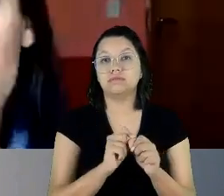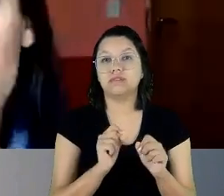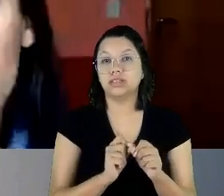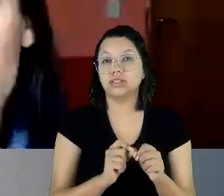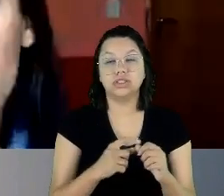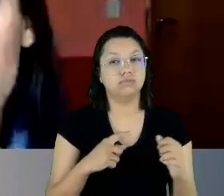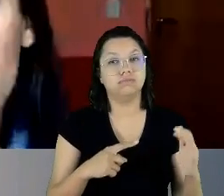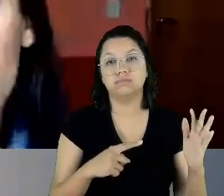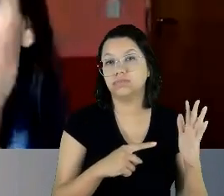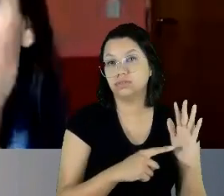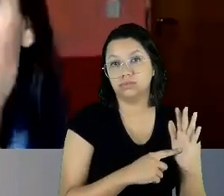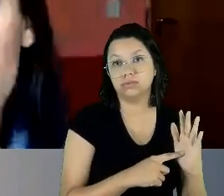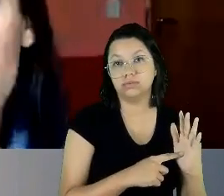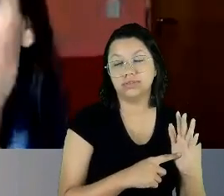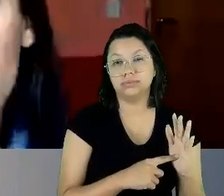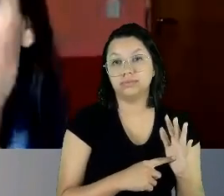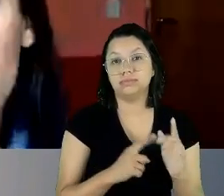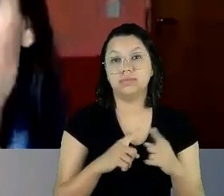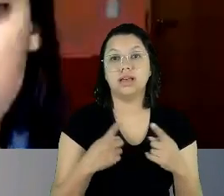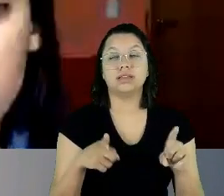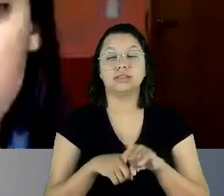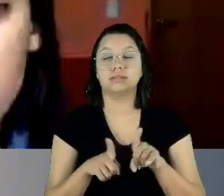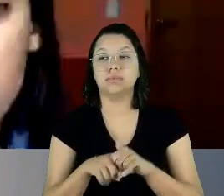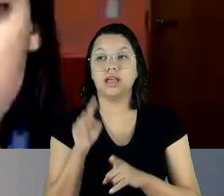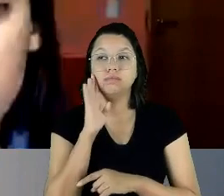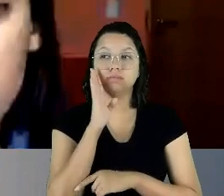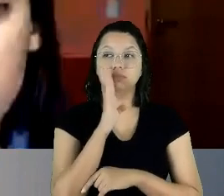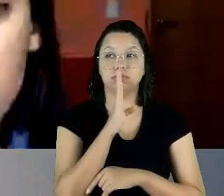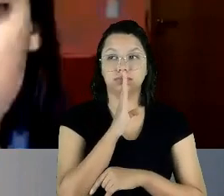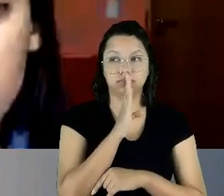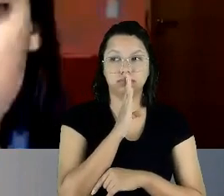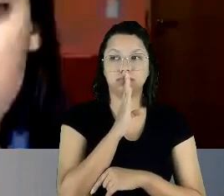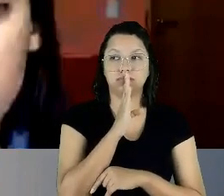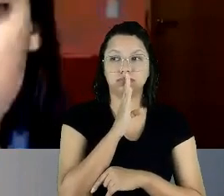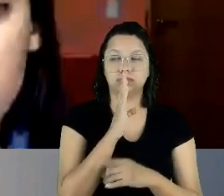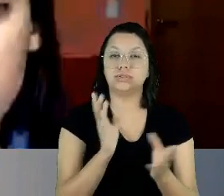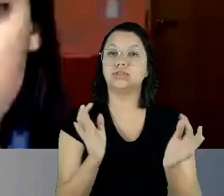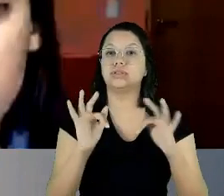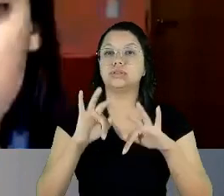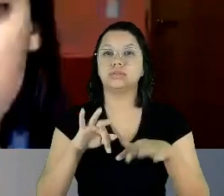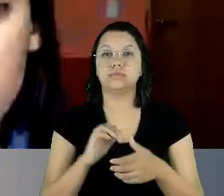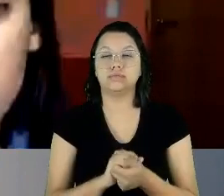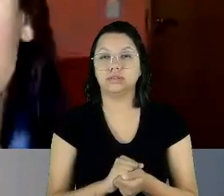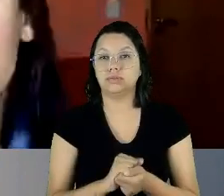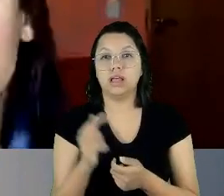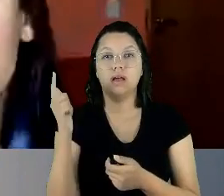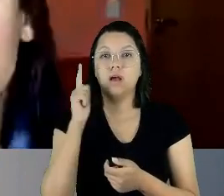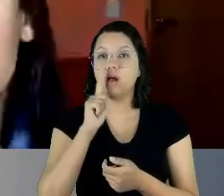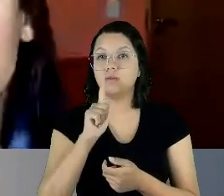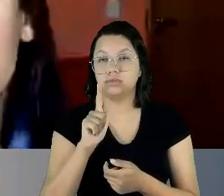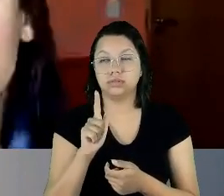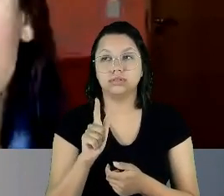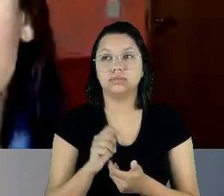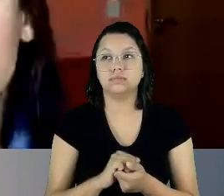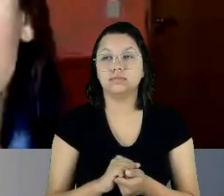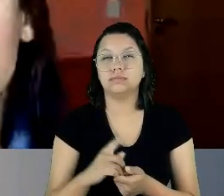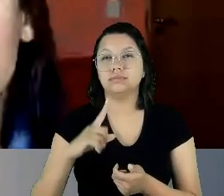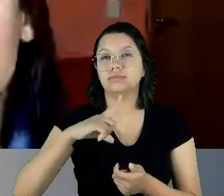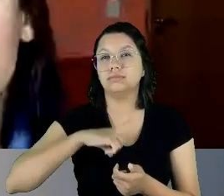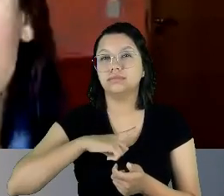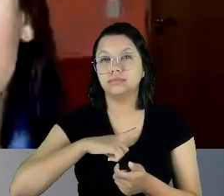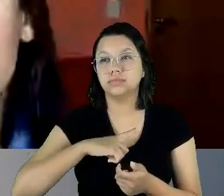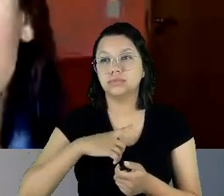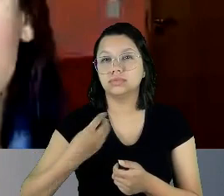de denunciar, mas principalmente faz com que a gente se cale e que a gente, enfim, não consiga, enfim,